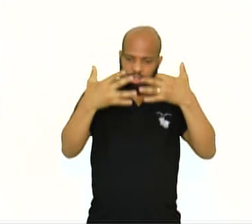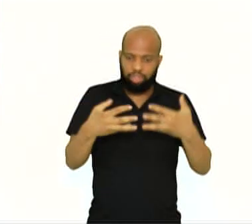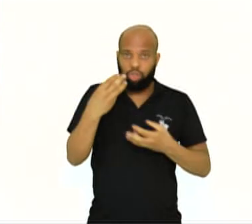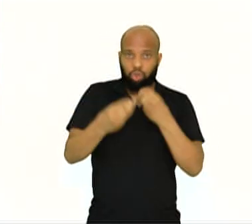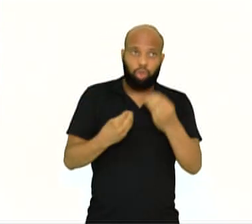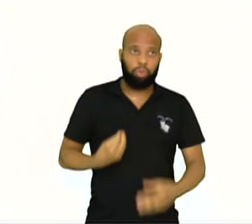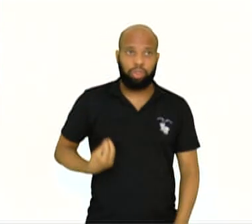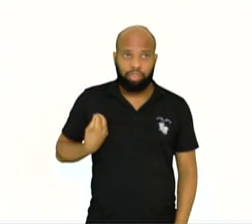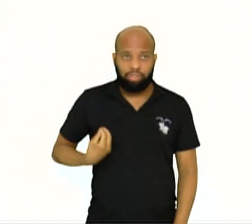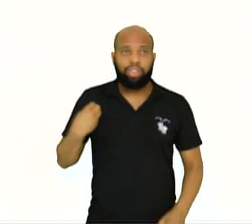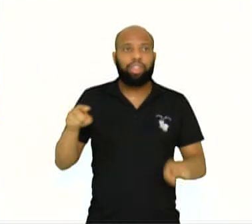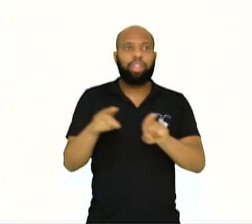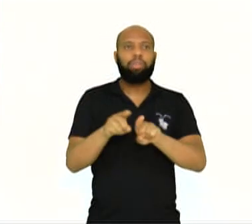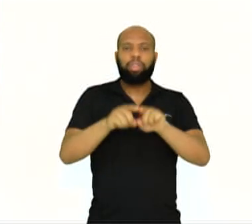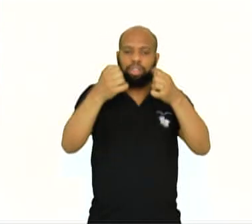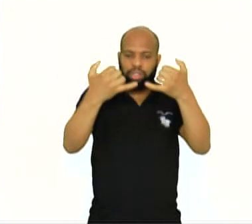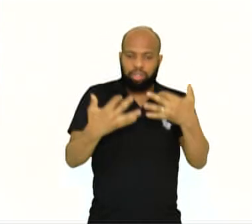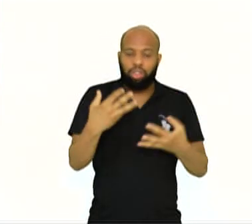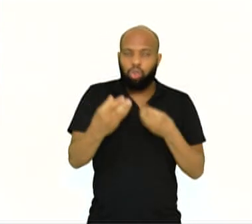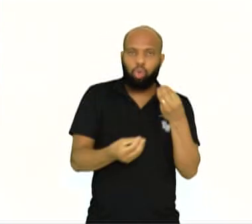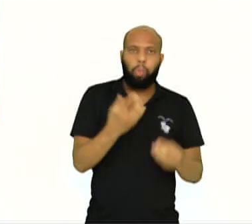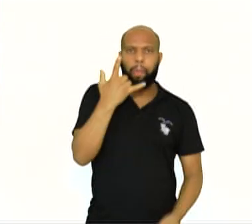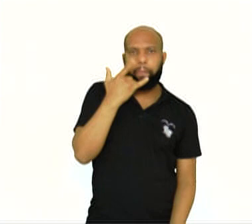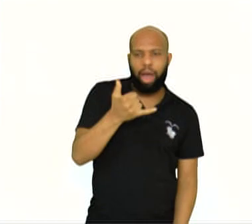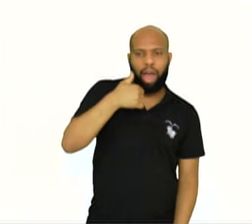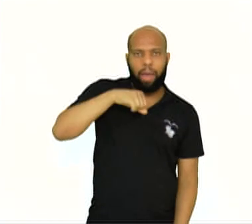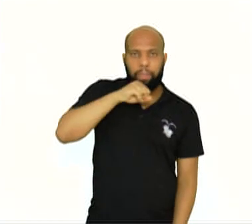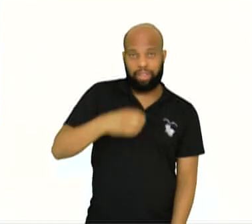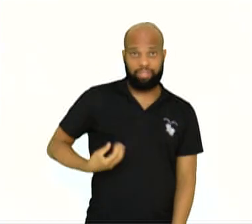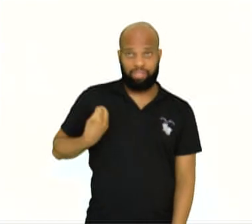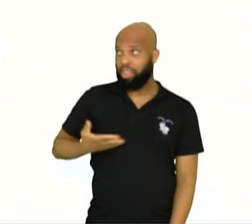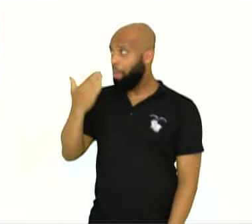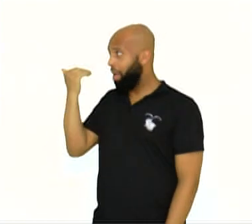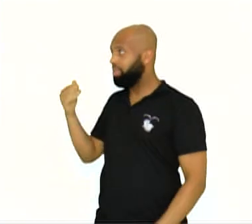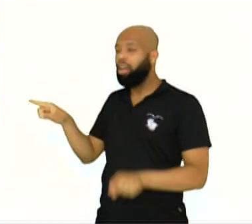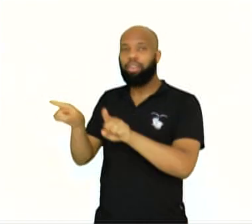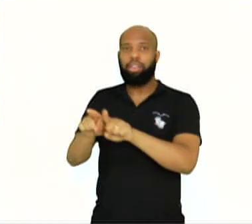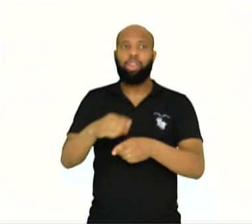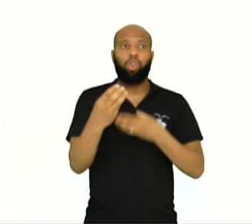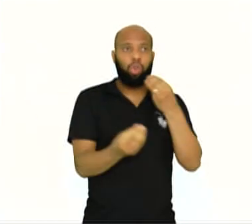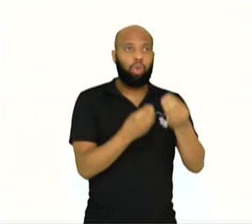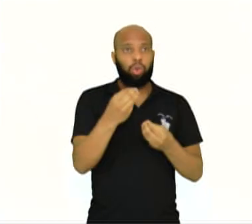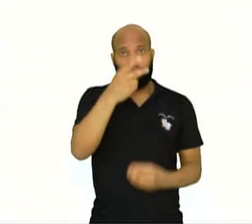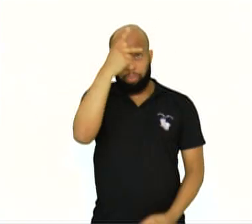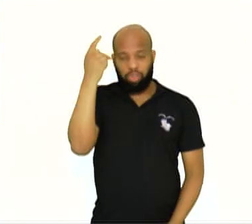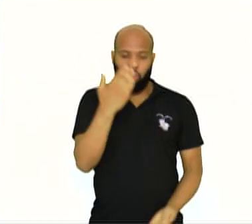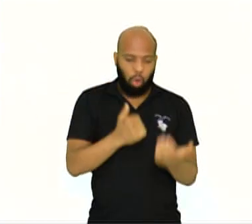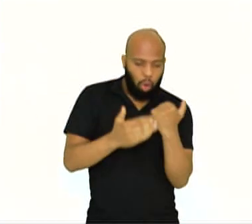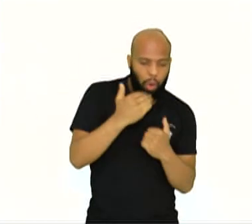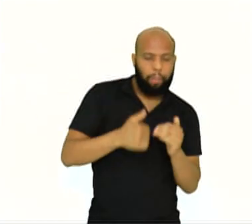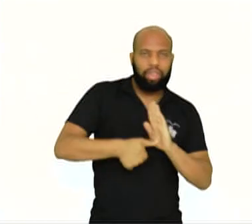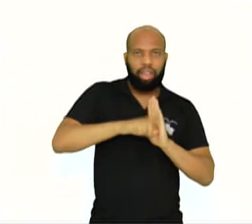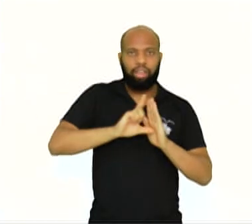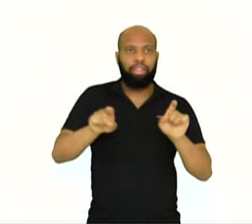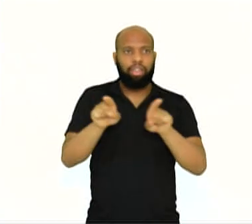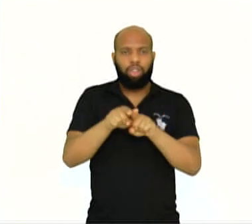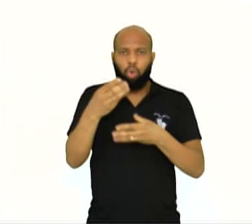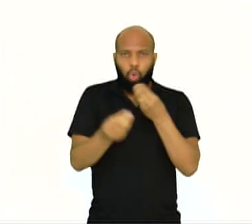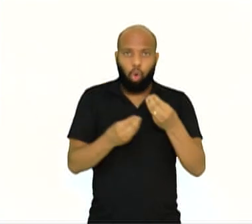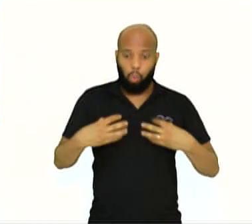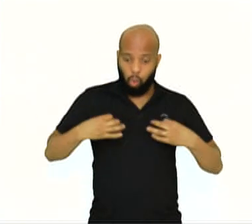viveu, elas contam como os nossos pais viveram, o como é que as pessoas elas se alimentavam, como elas